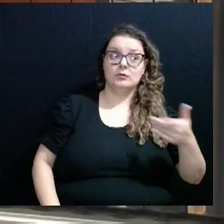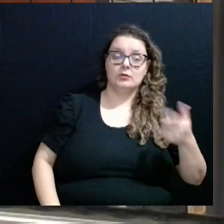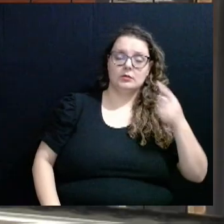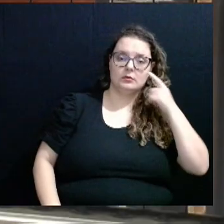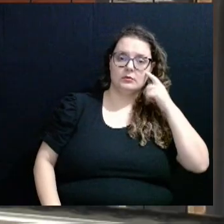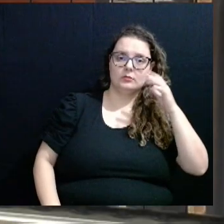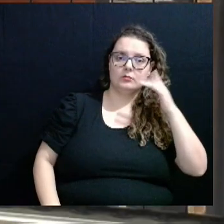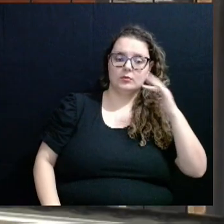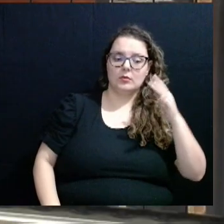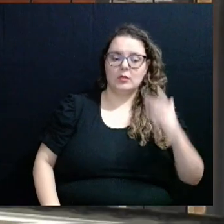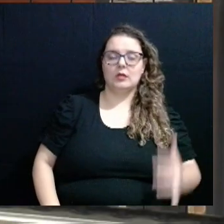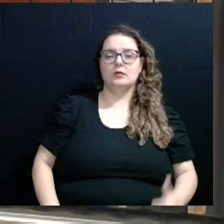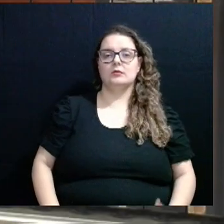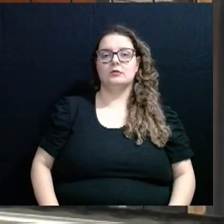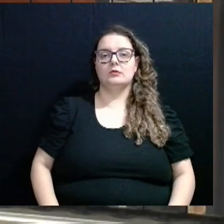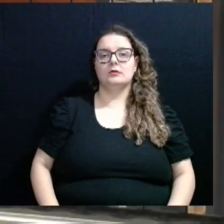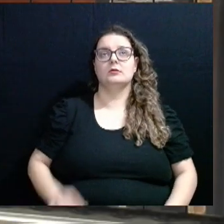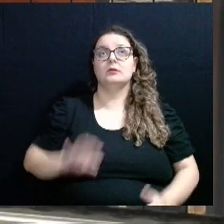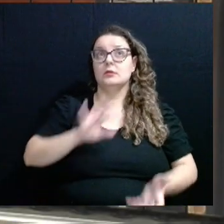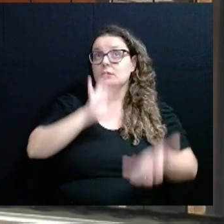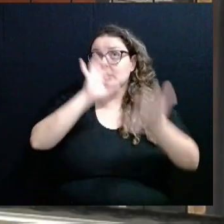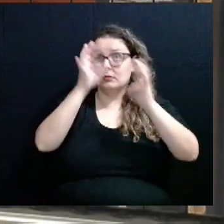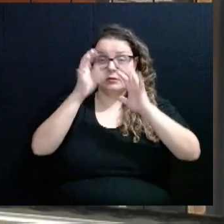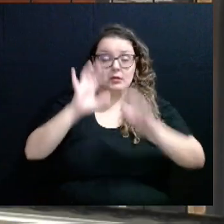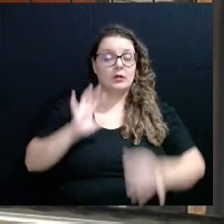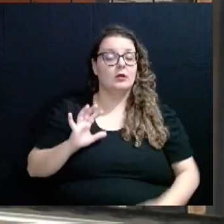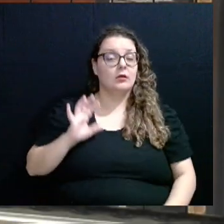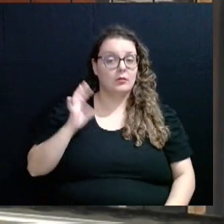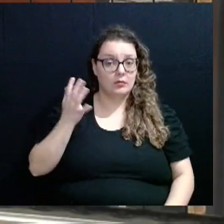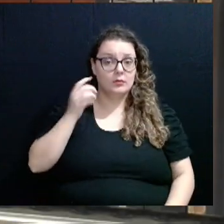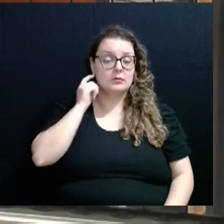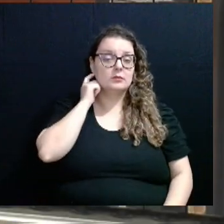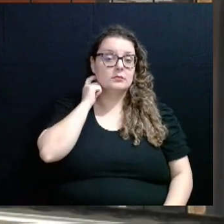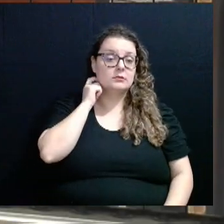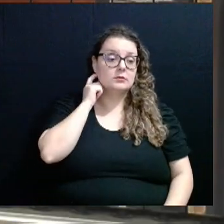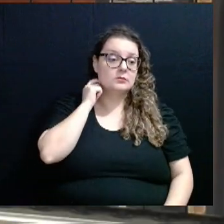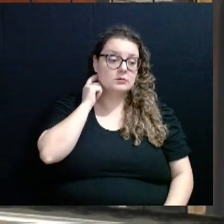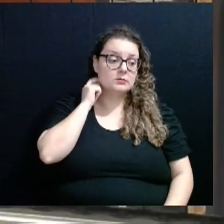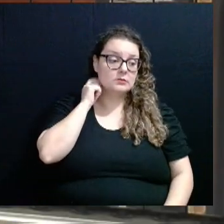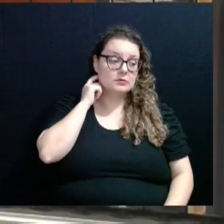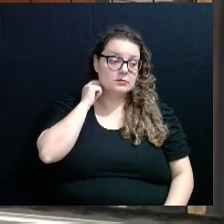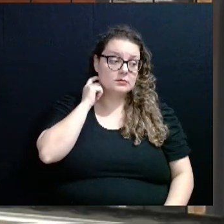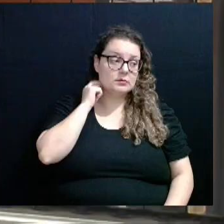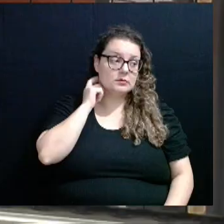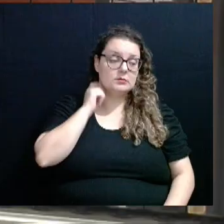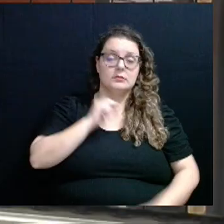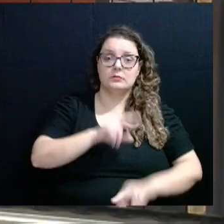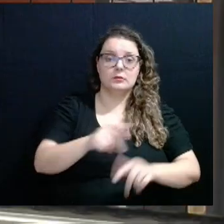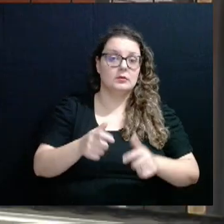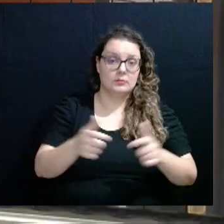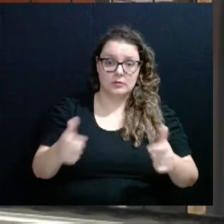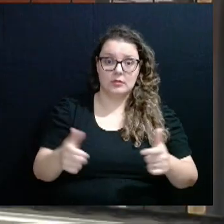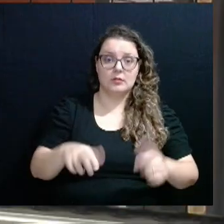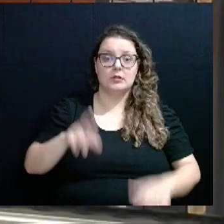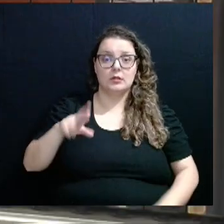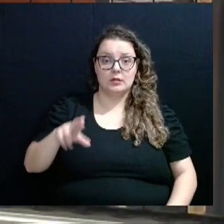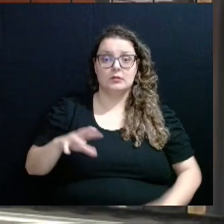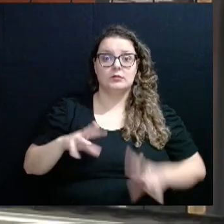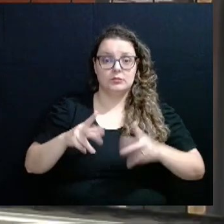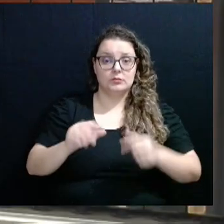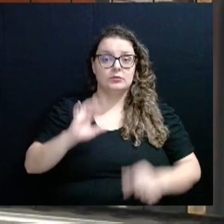nesses eventos climáticos acontecendo, e muitos deles, claro, a maioria, inclusive em função de tudo que está